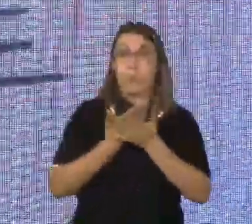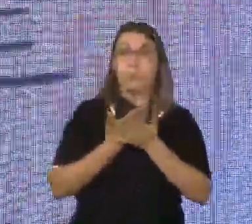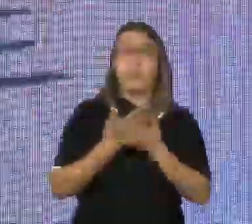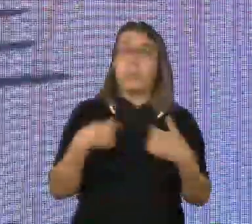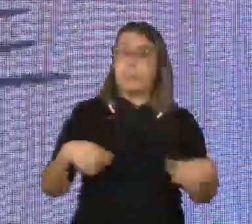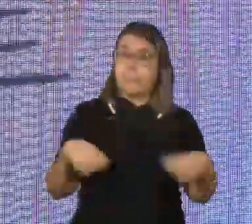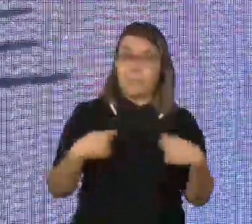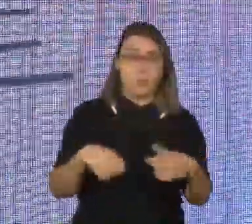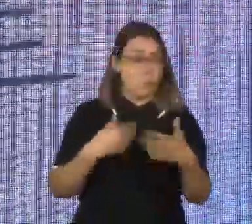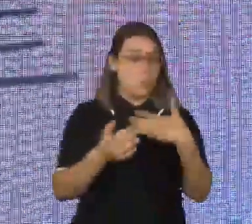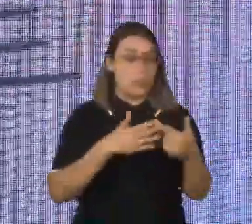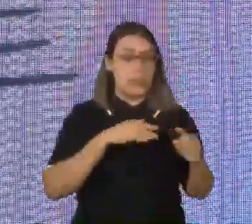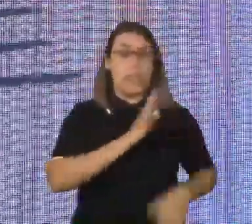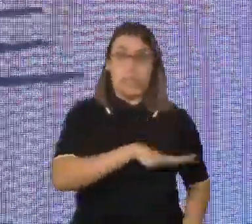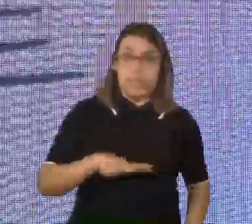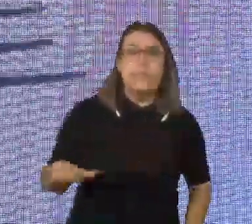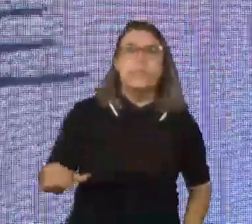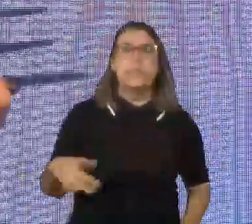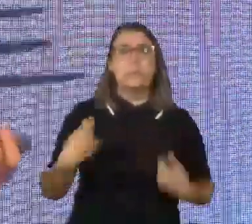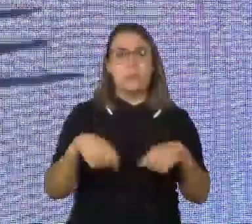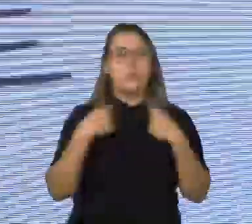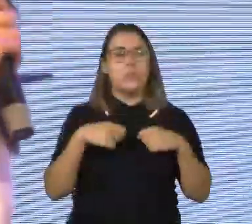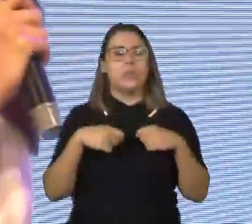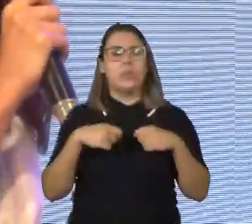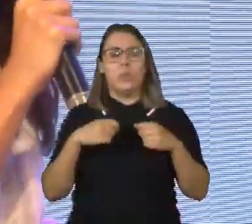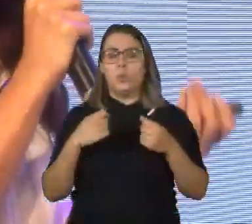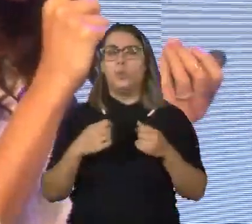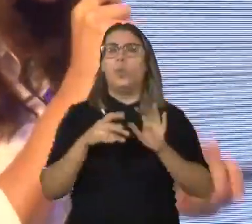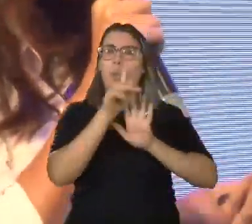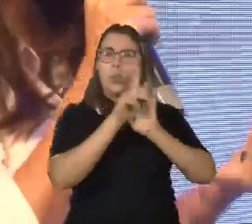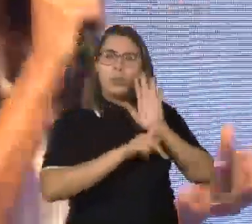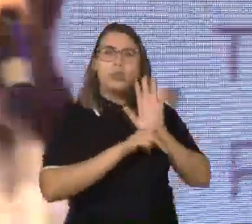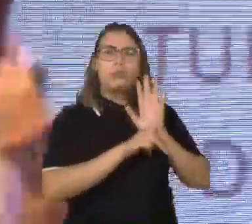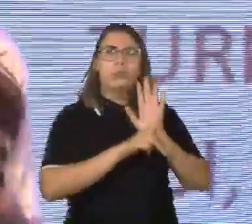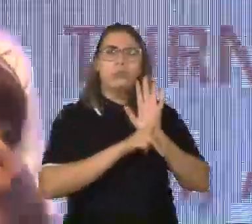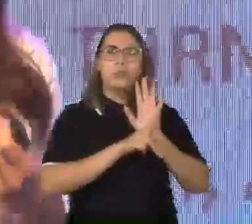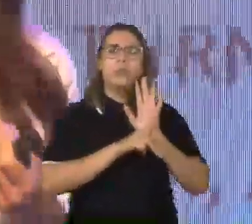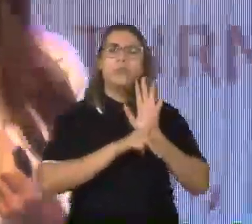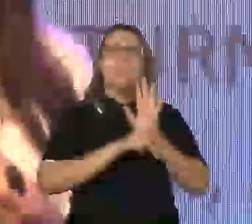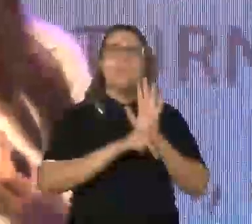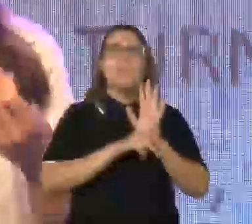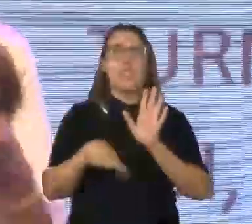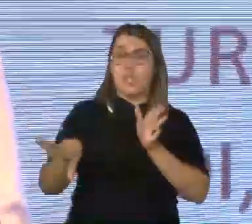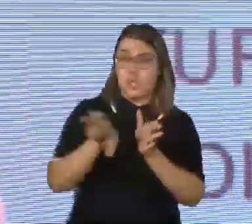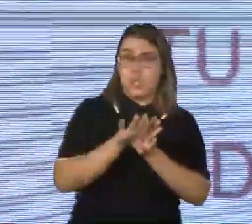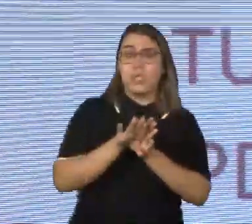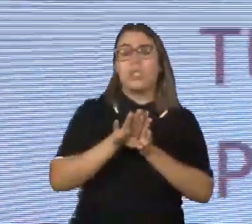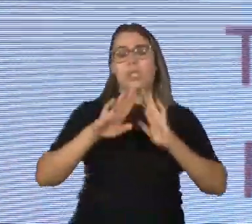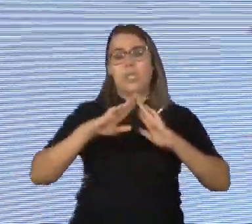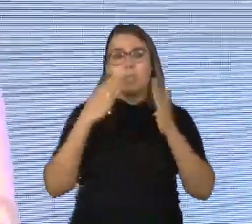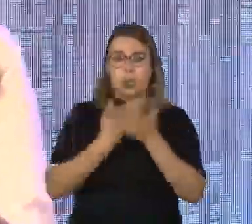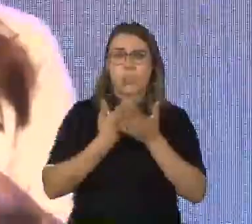com qualquer criança um plano de desenvolvimento individualizado. A criança, quando chega na escola, precisa ter